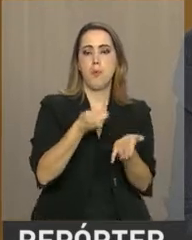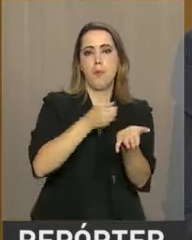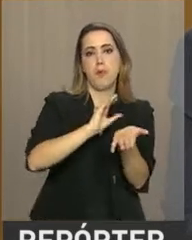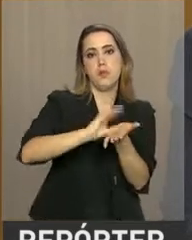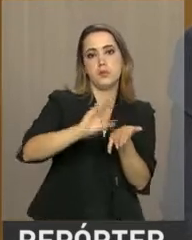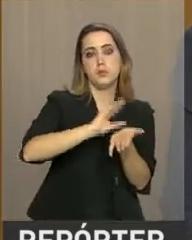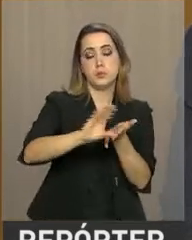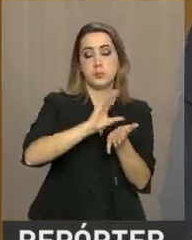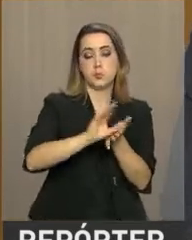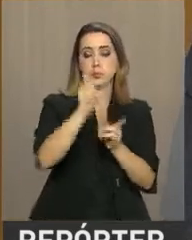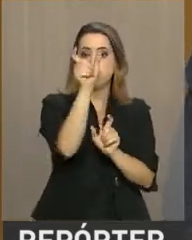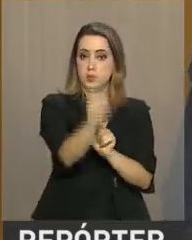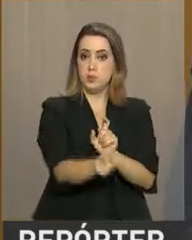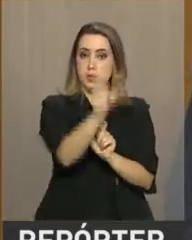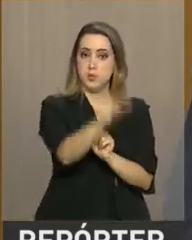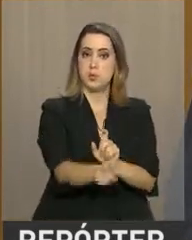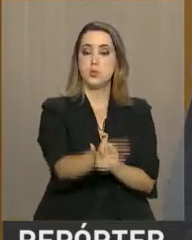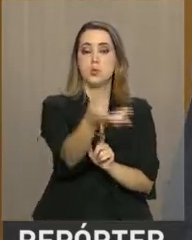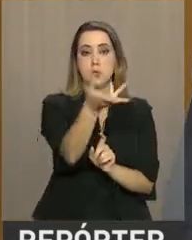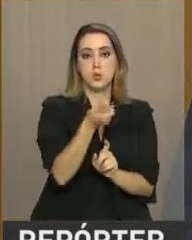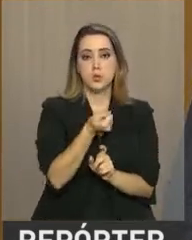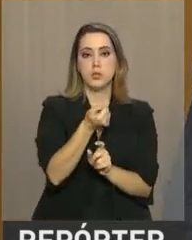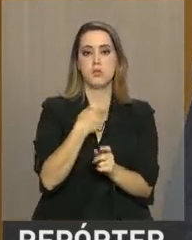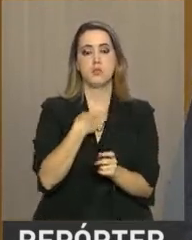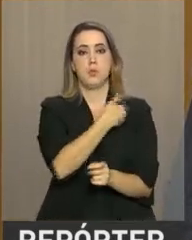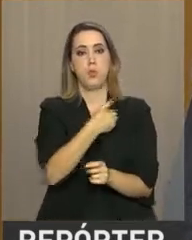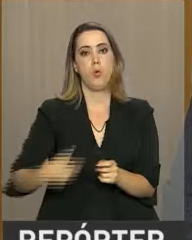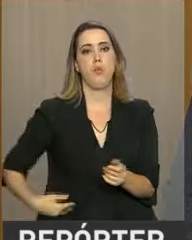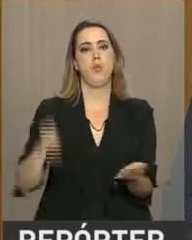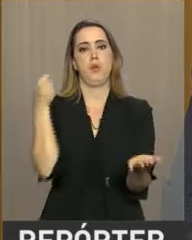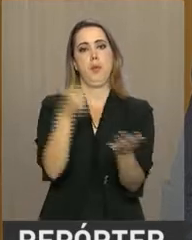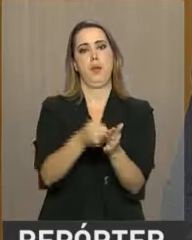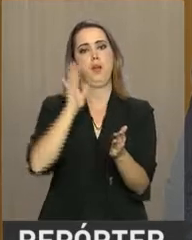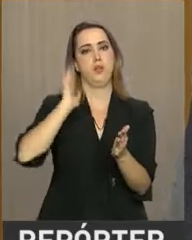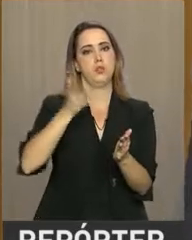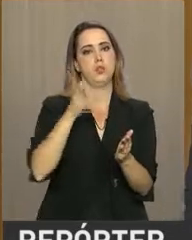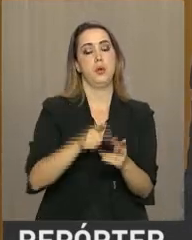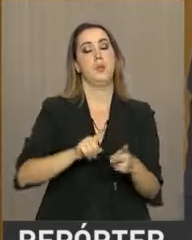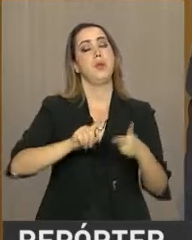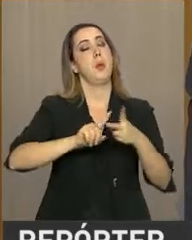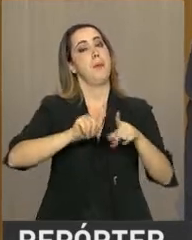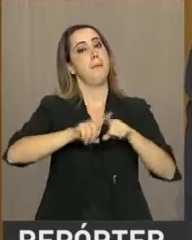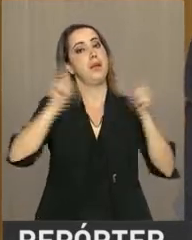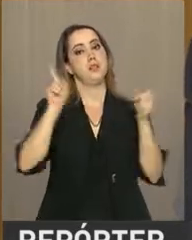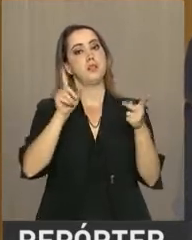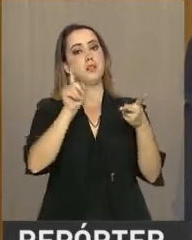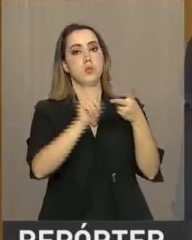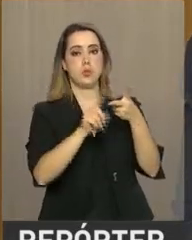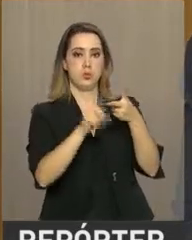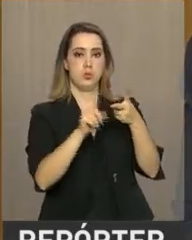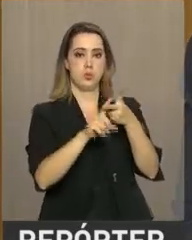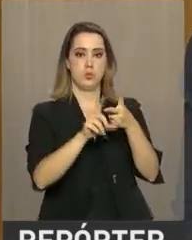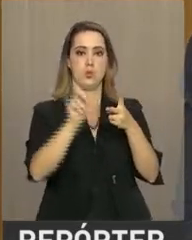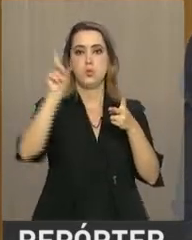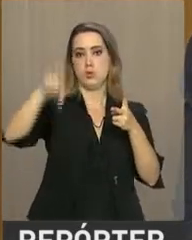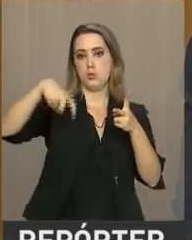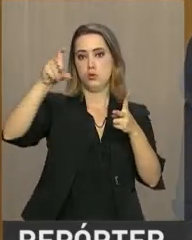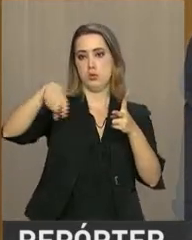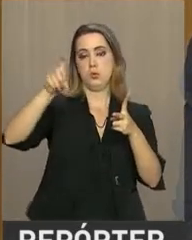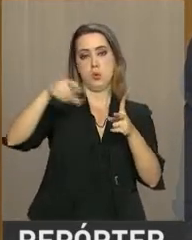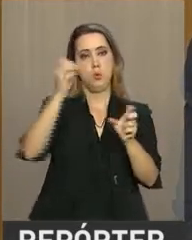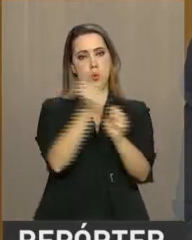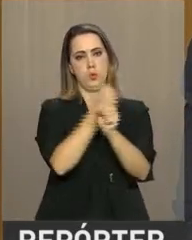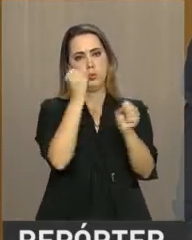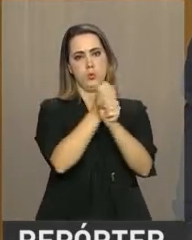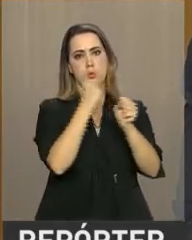beneficiários já o construcard ele é uma linha de crédito uma das mais tradicionais linhas de crédito da caixa direcionadas ao setor